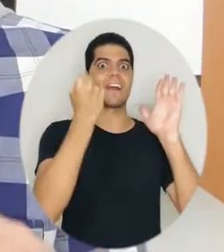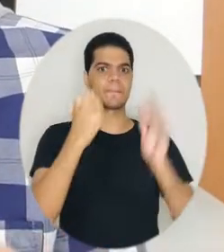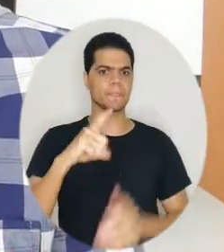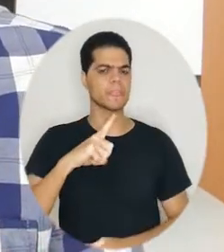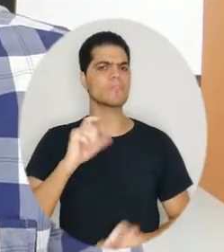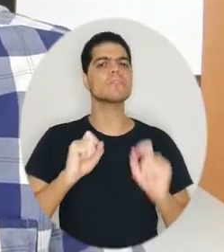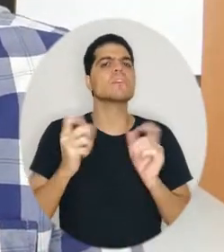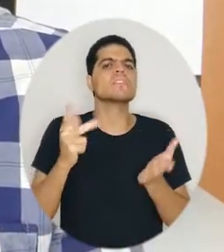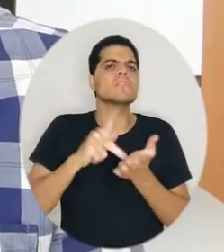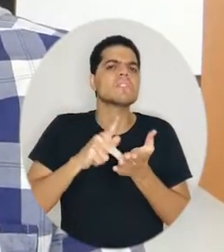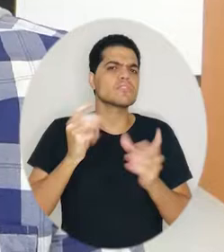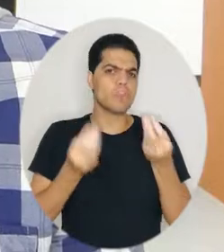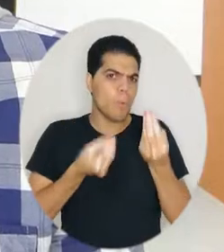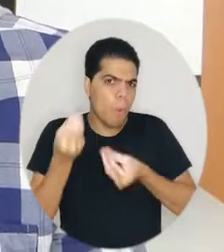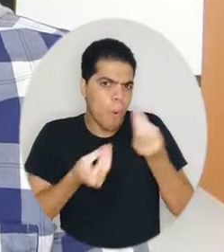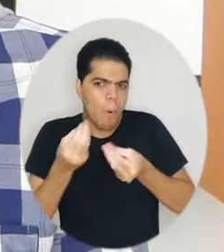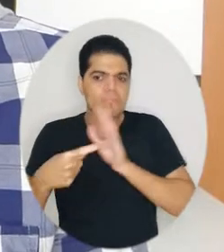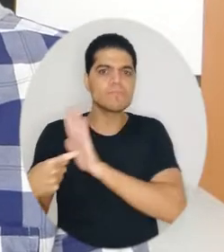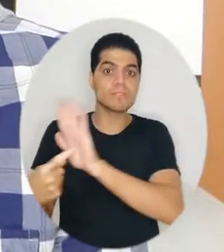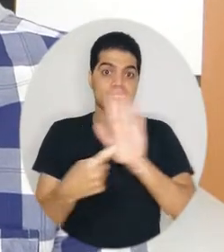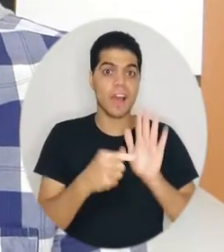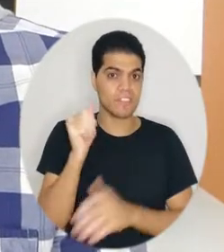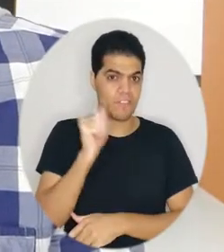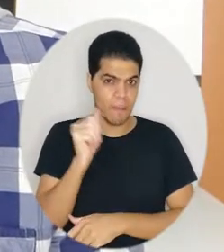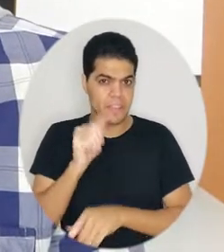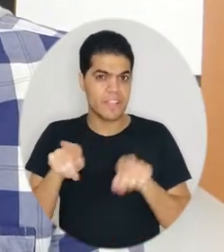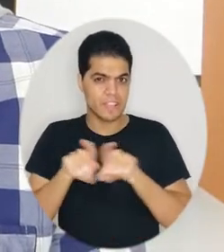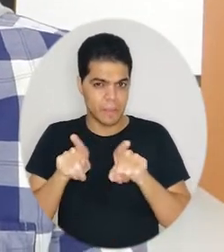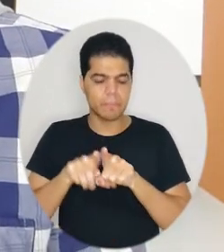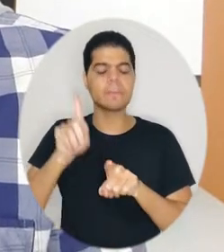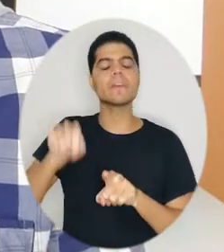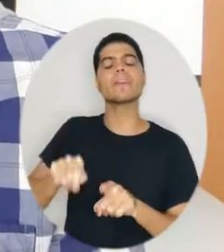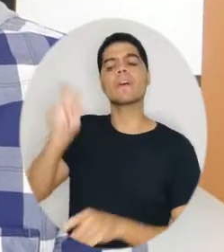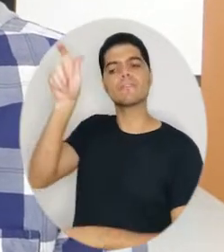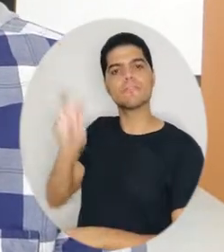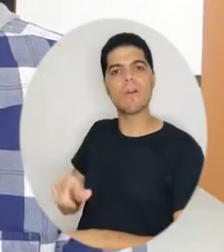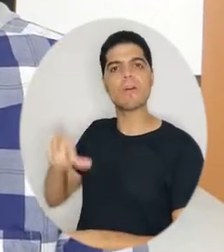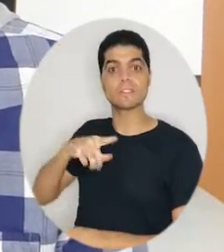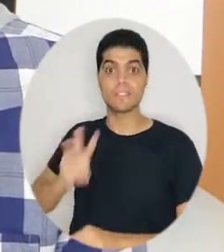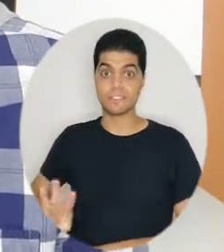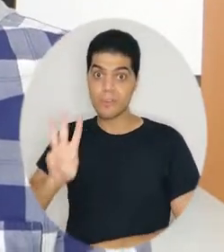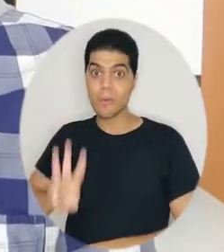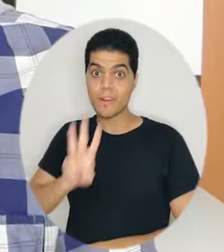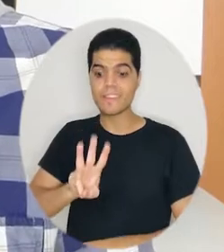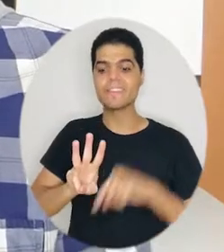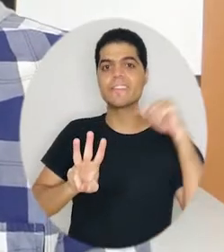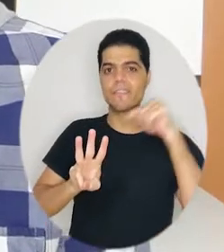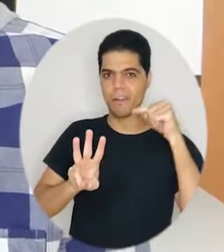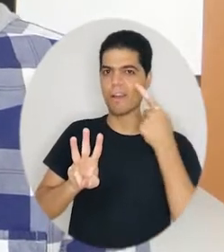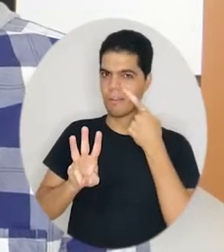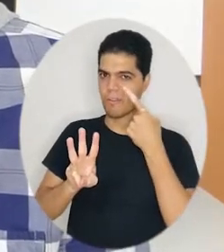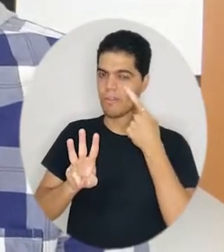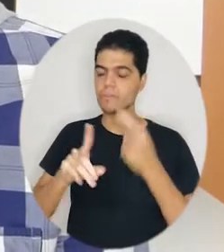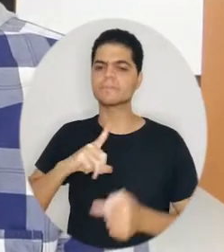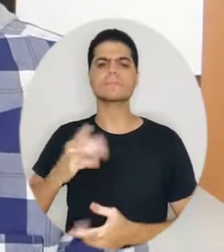verdade a comemoração como mostra a historiadora nenhuma brilhante numa entrevista Dada ao café história que eu vou deixar linkado aqui embaixo a